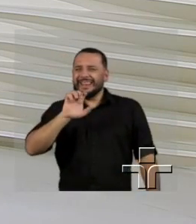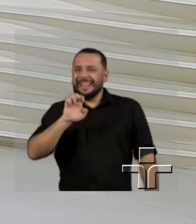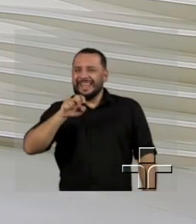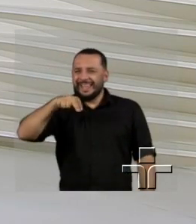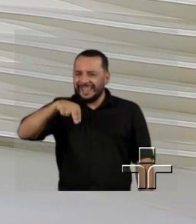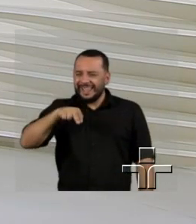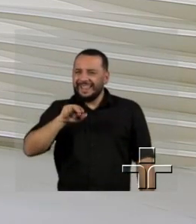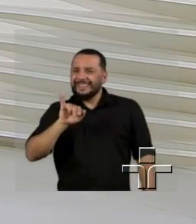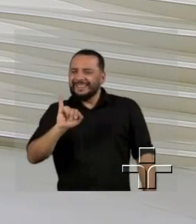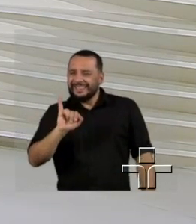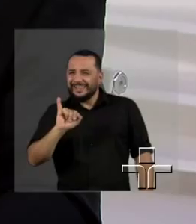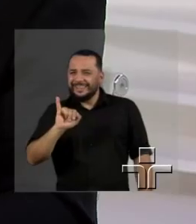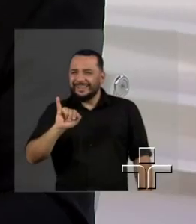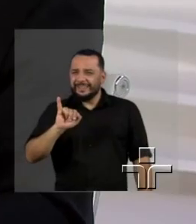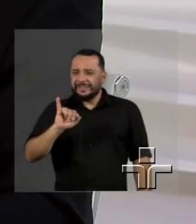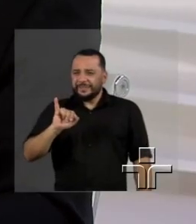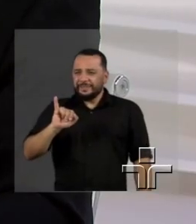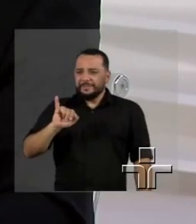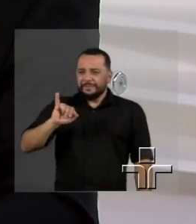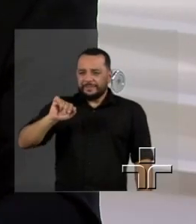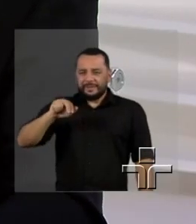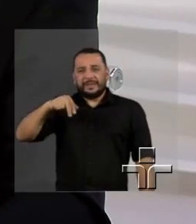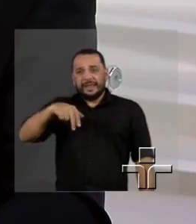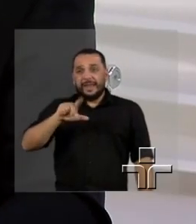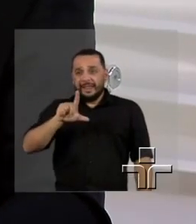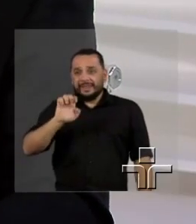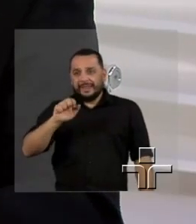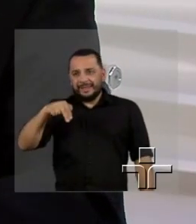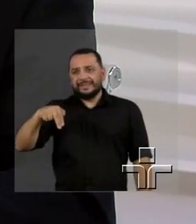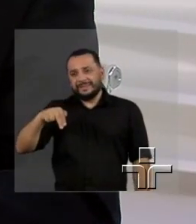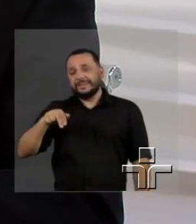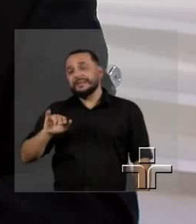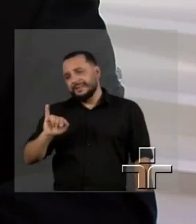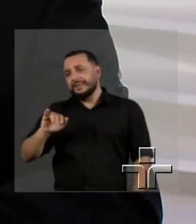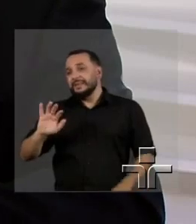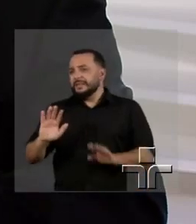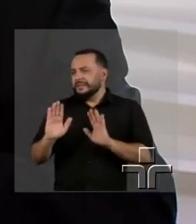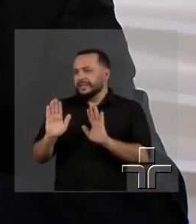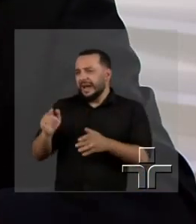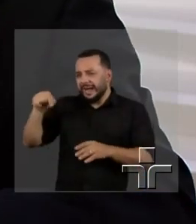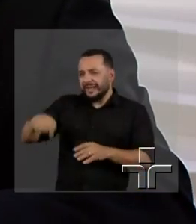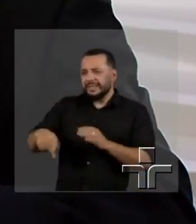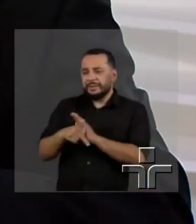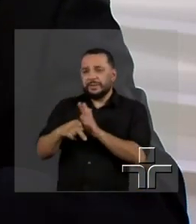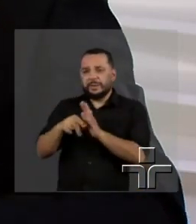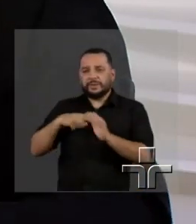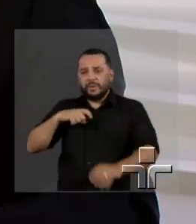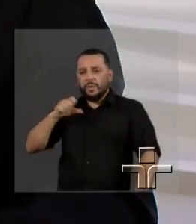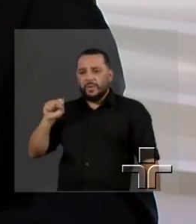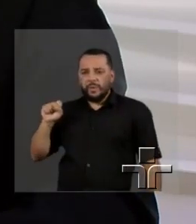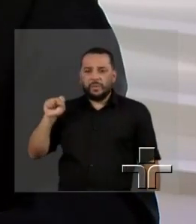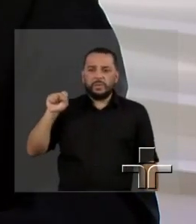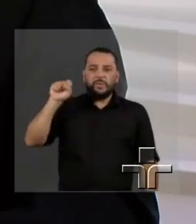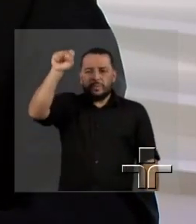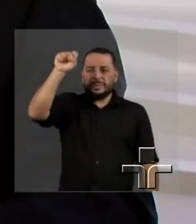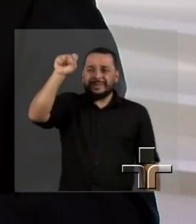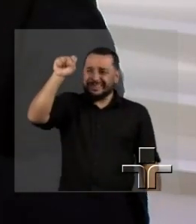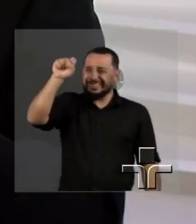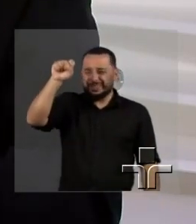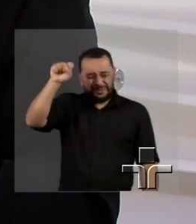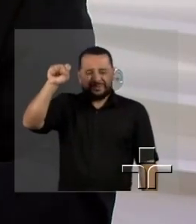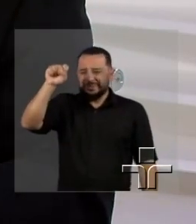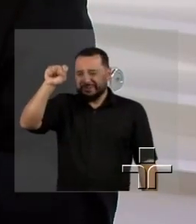o senhor morou na Rússia? Eu morei em 2001, 2002. Bem no meio da transformação do sistema anterior